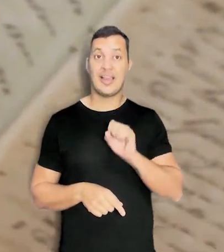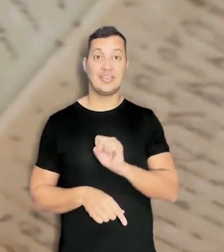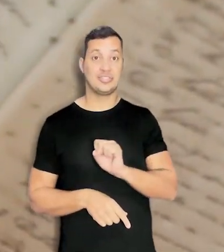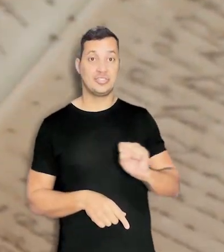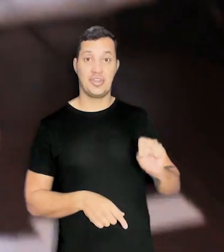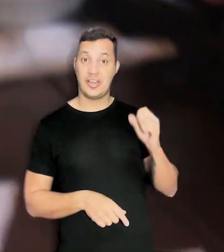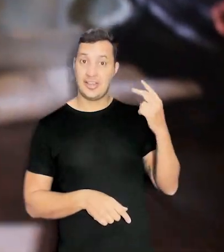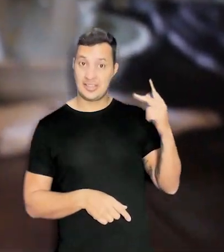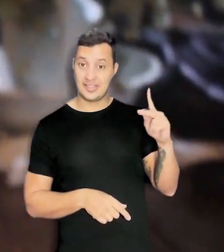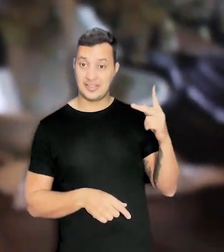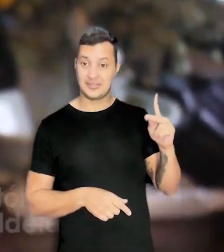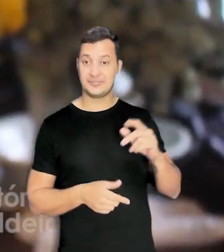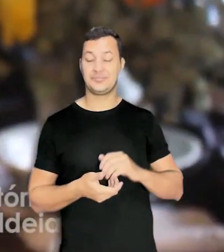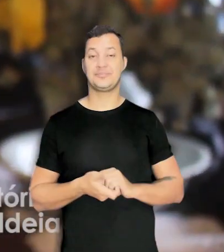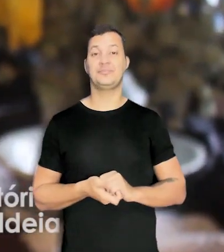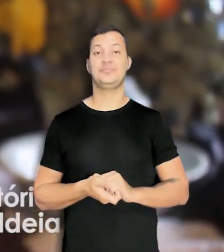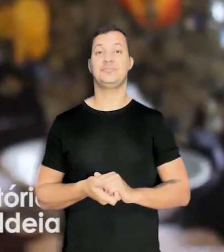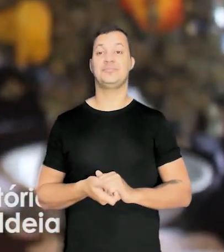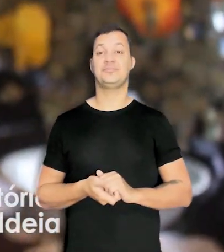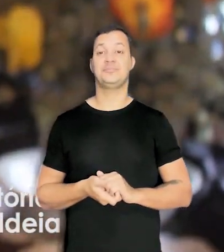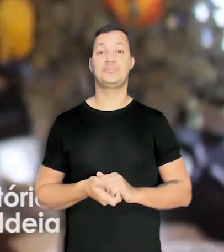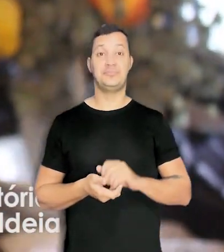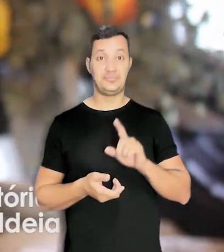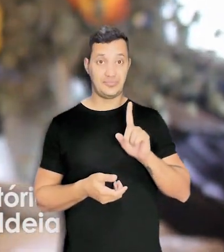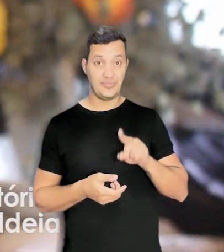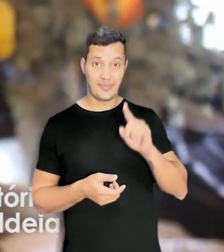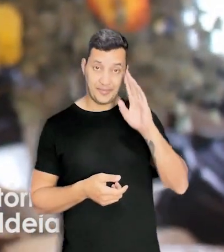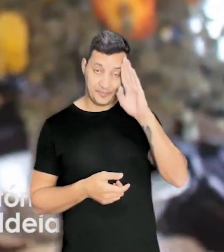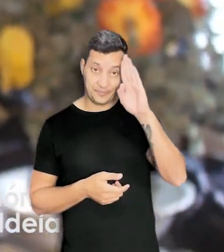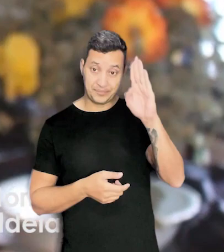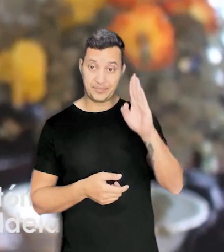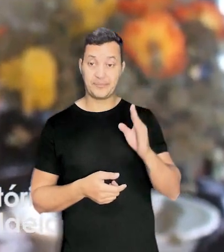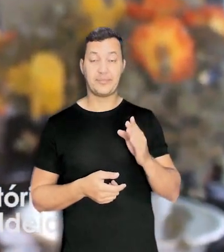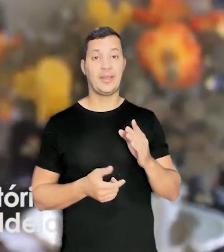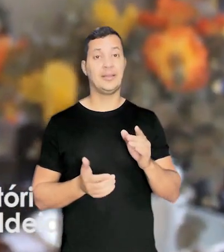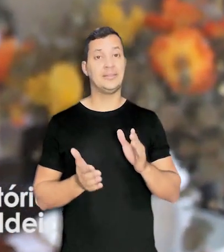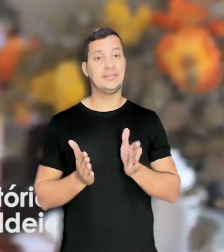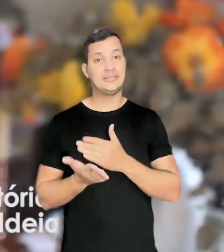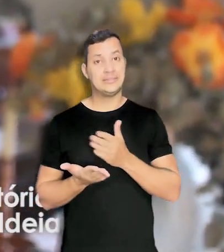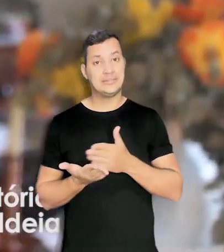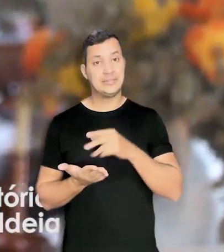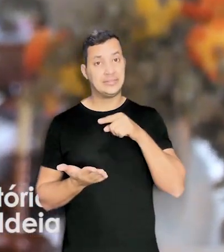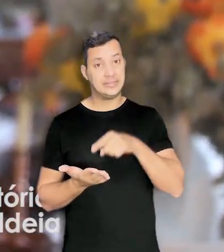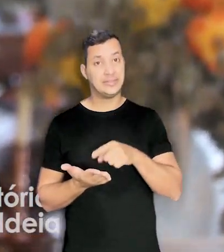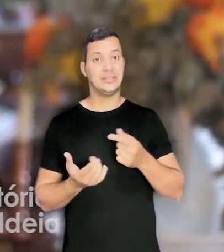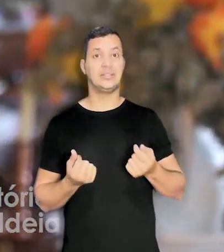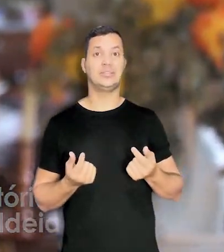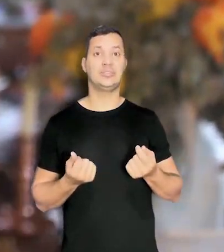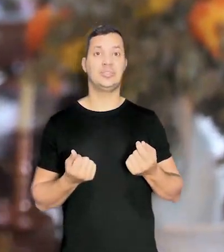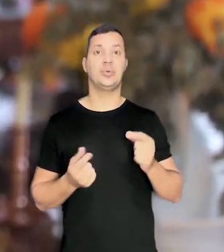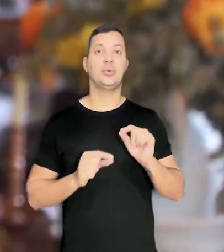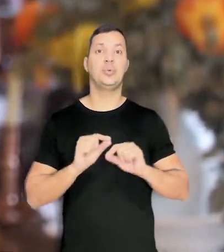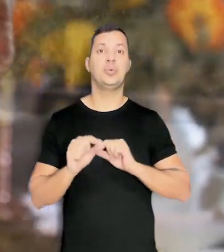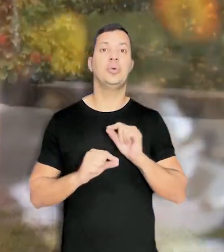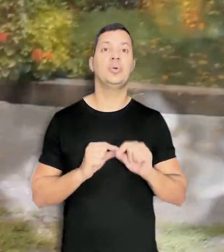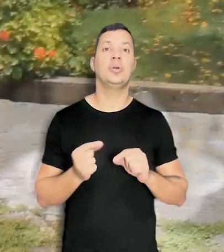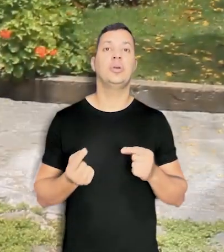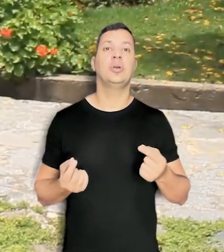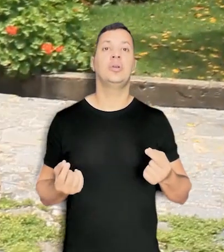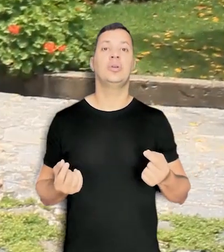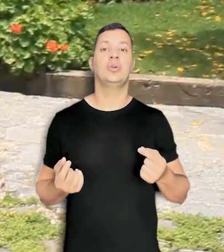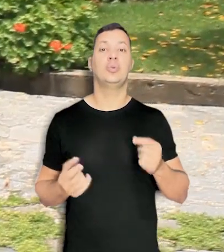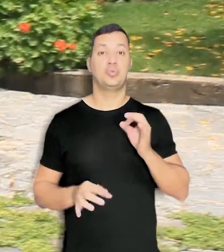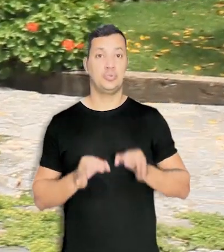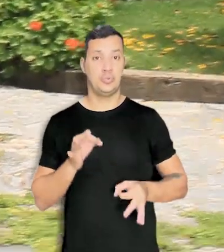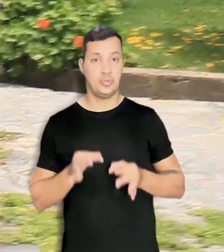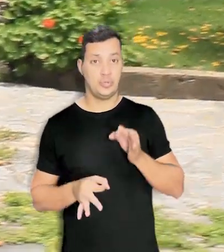dele. Então, esse dinheiro era fundamental, porque era com base nesse dinheiro que o